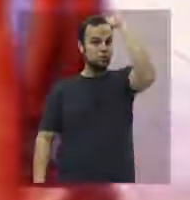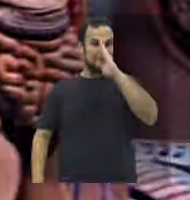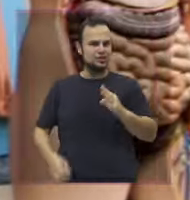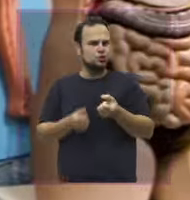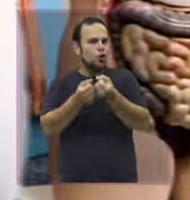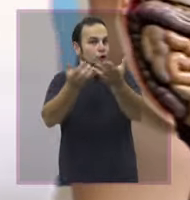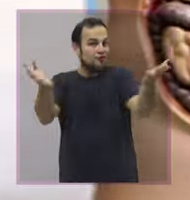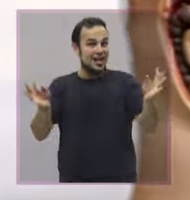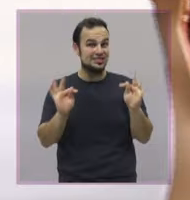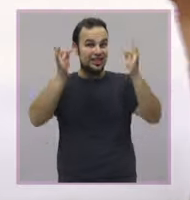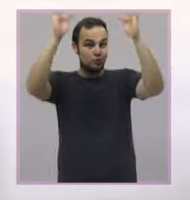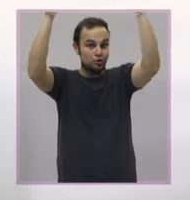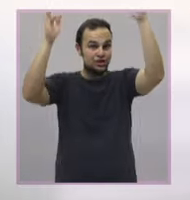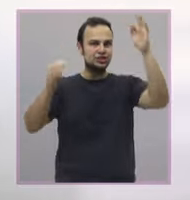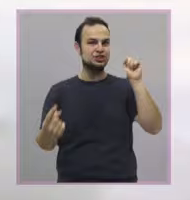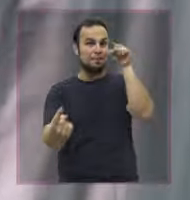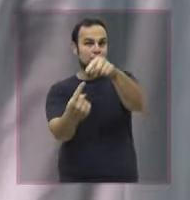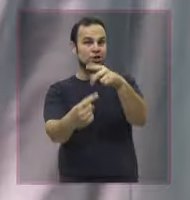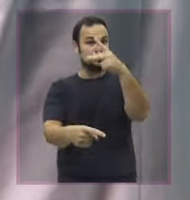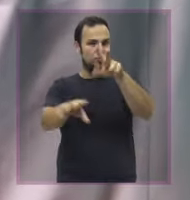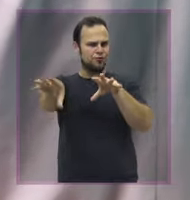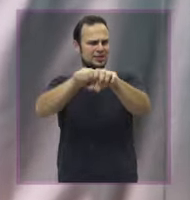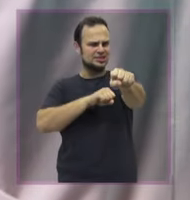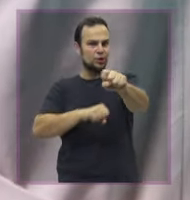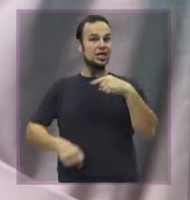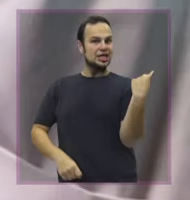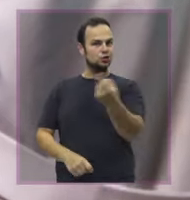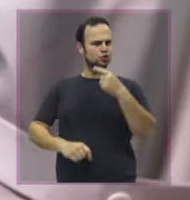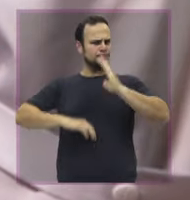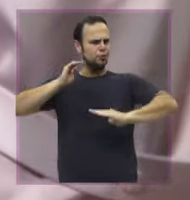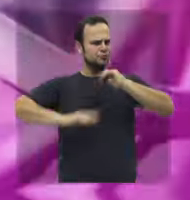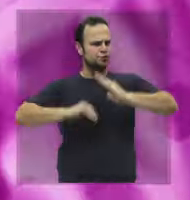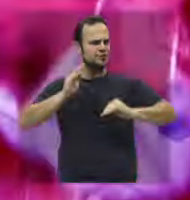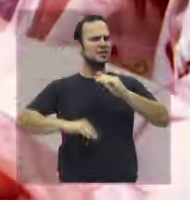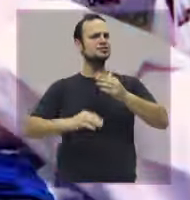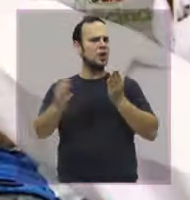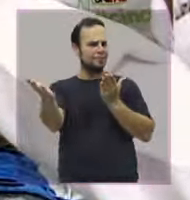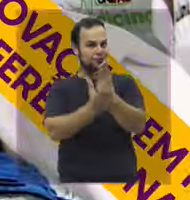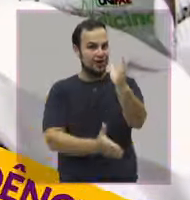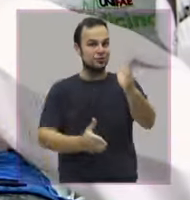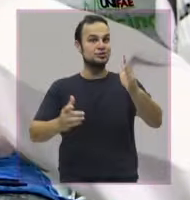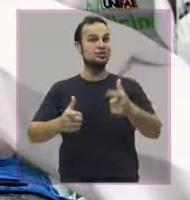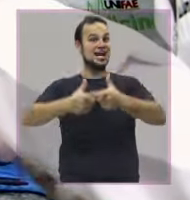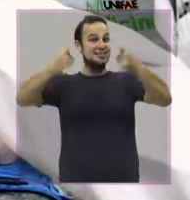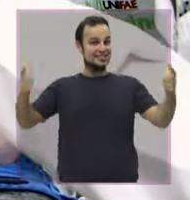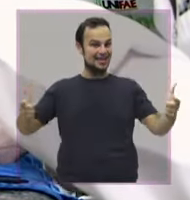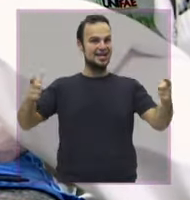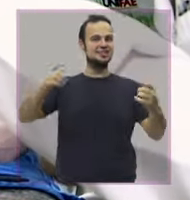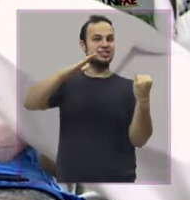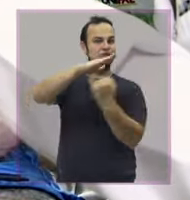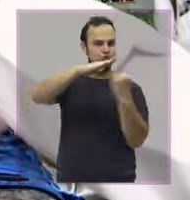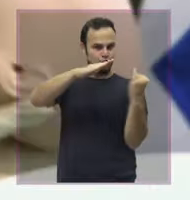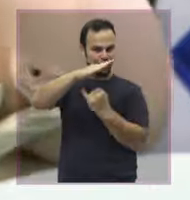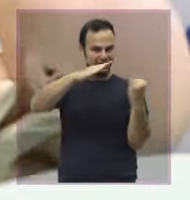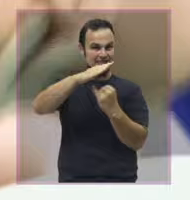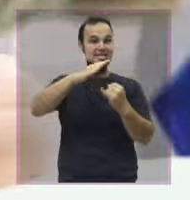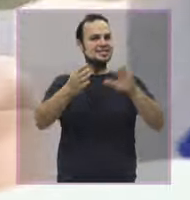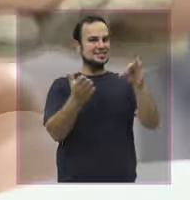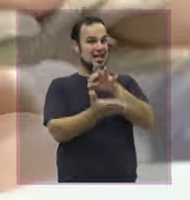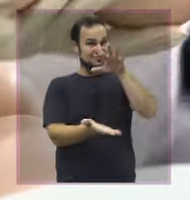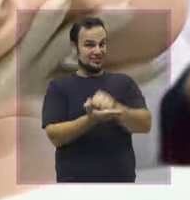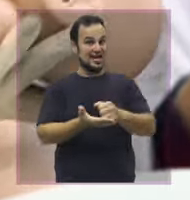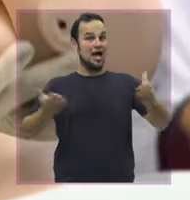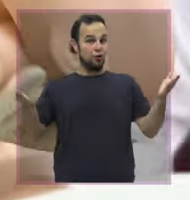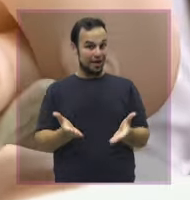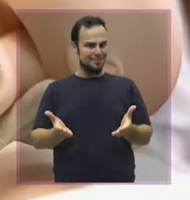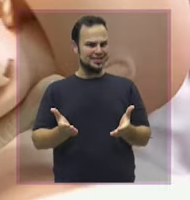qualidade. A melhor do Brasil oferece tecnologia de ponta na sua formação. E nossos profissionais são aprovados em residências de grandes